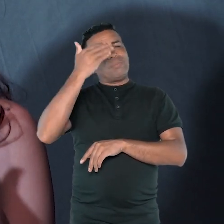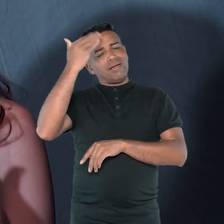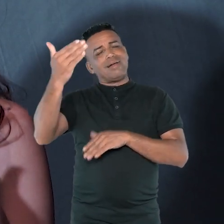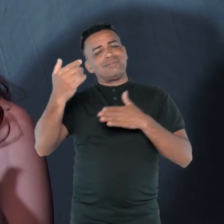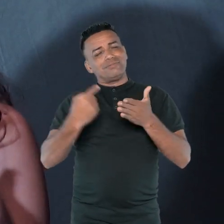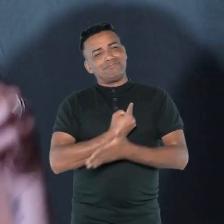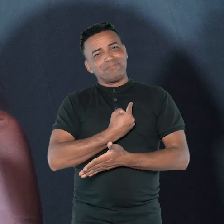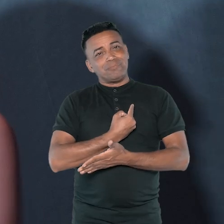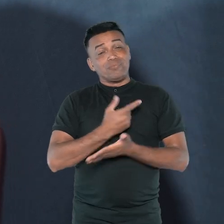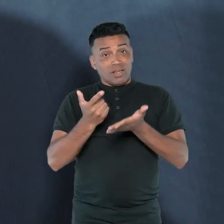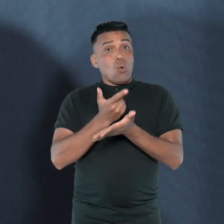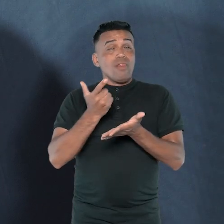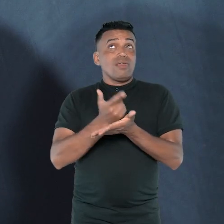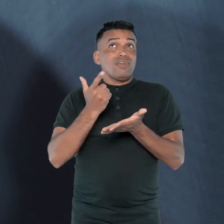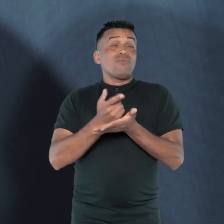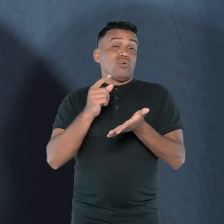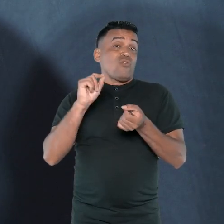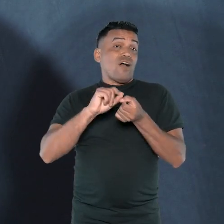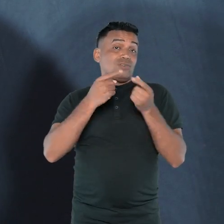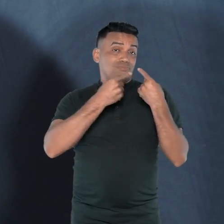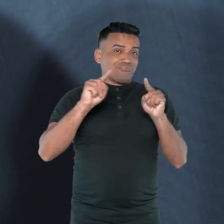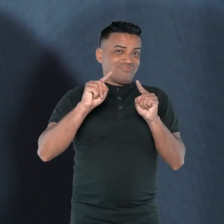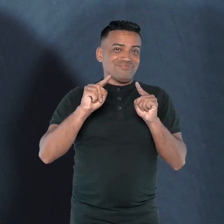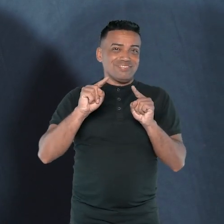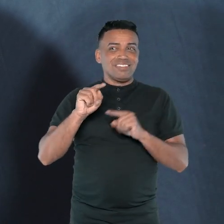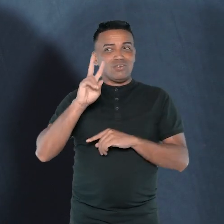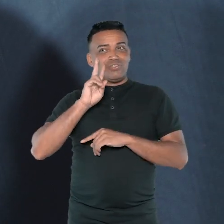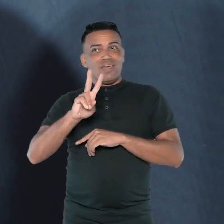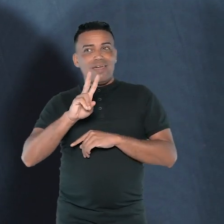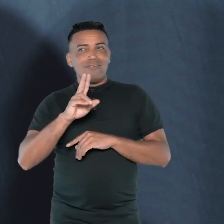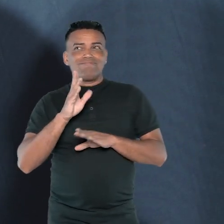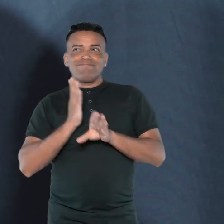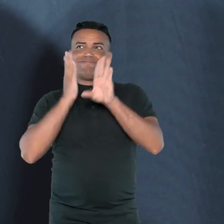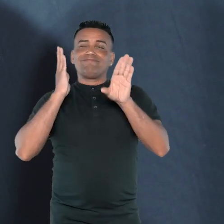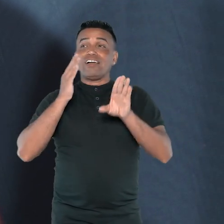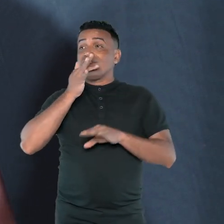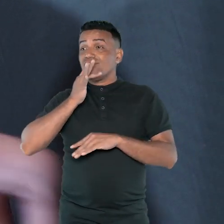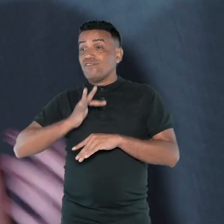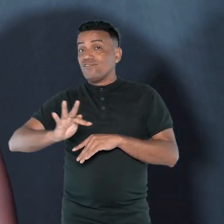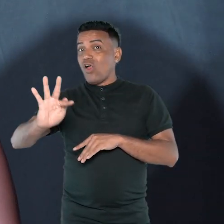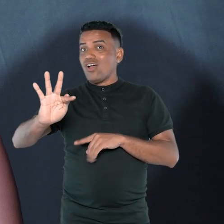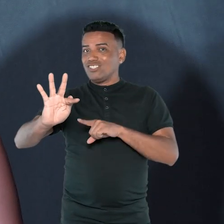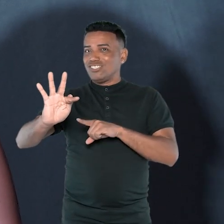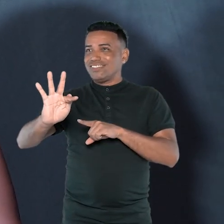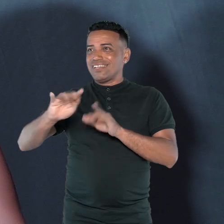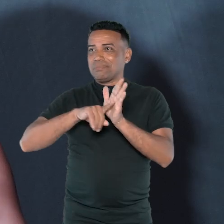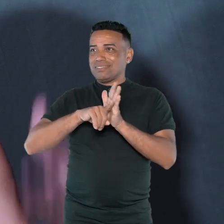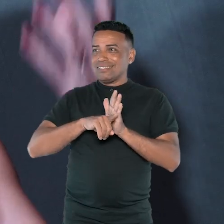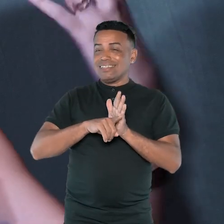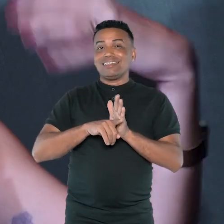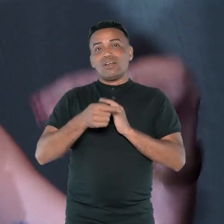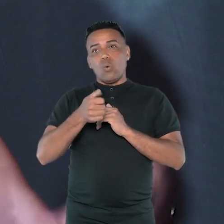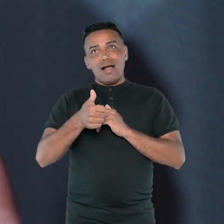pergunta. No livro eu até faço uma provocação, que às vezes, quando a gente se vê no impasse do Freud, a gente quase que